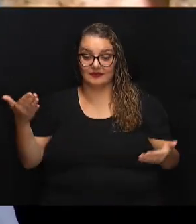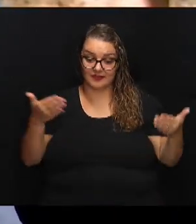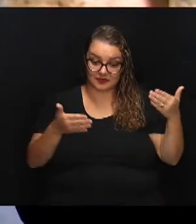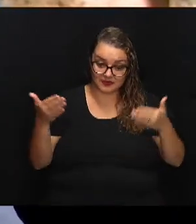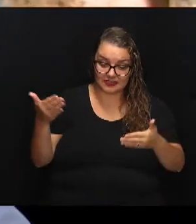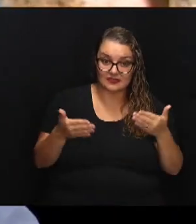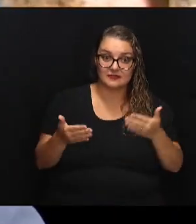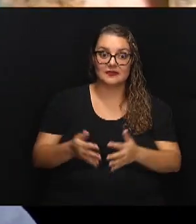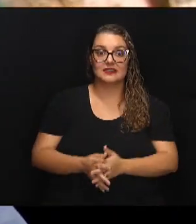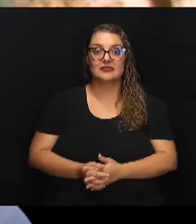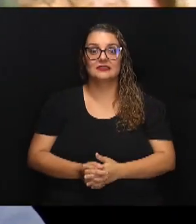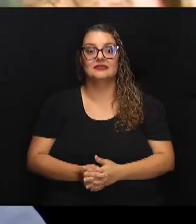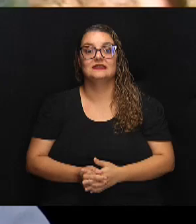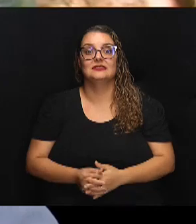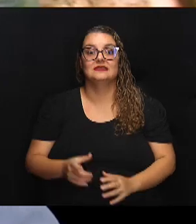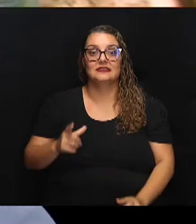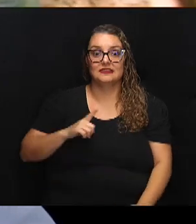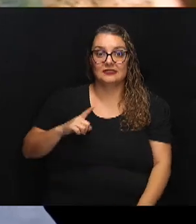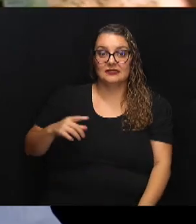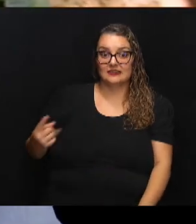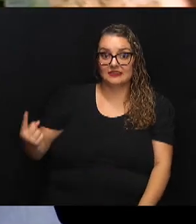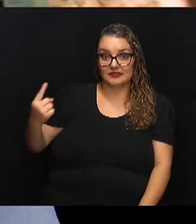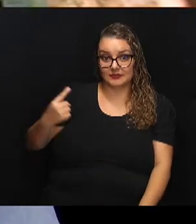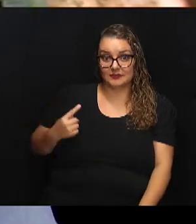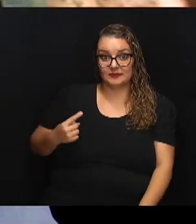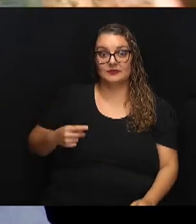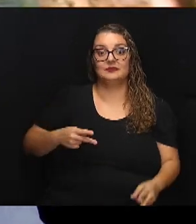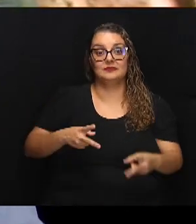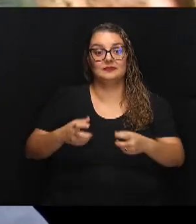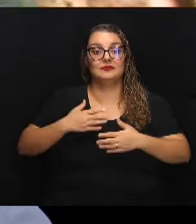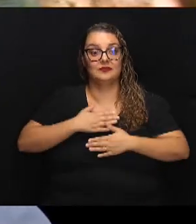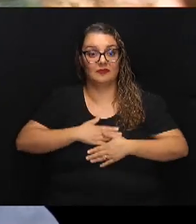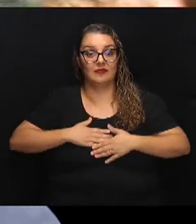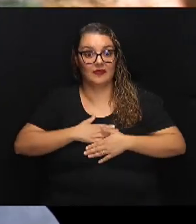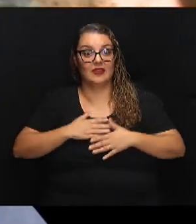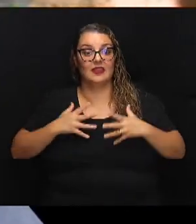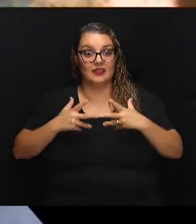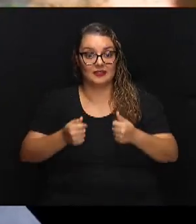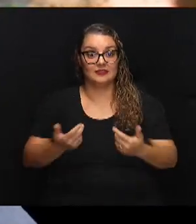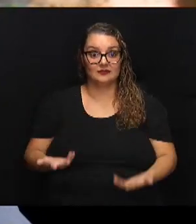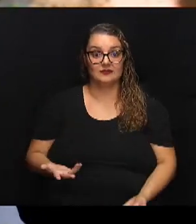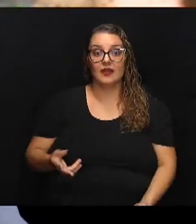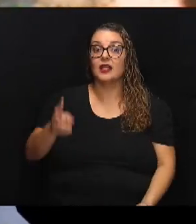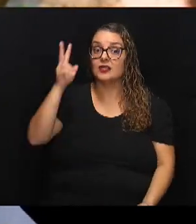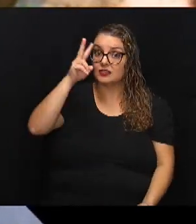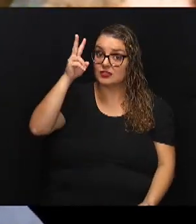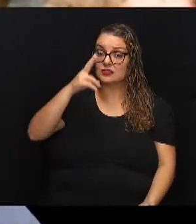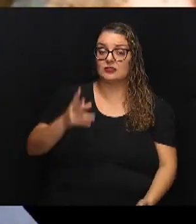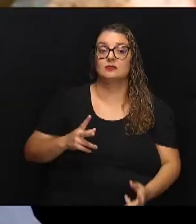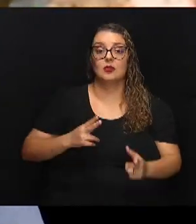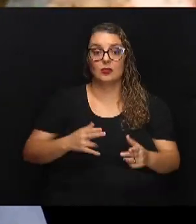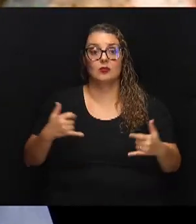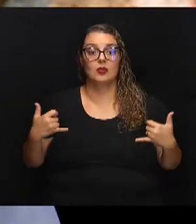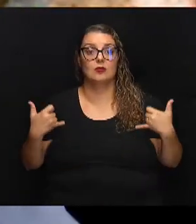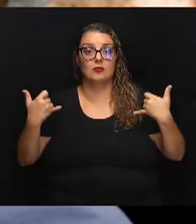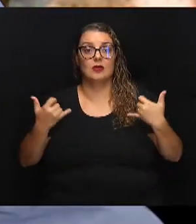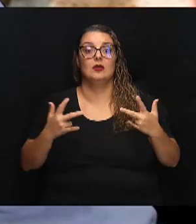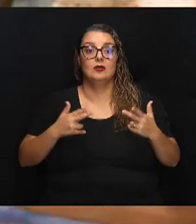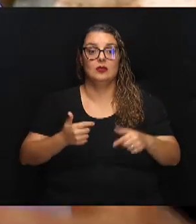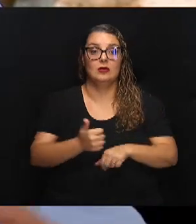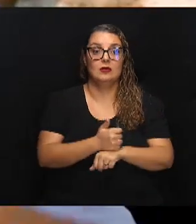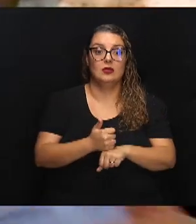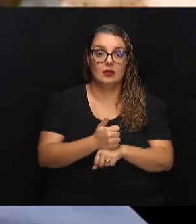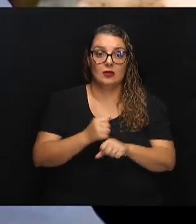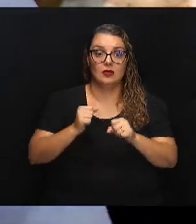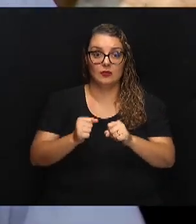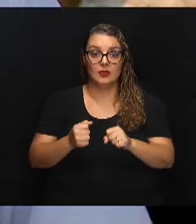participado, têm vindo, a gente percebe assim a satisfação de todos. E serem lembrados como aniversariantes, como profissionais, e poder